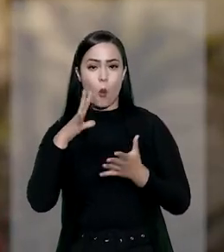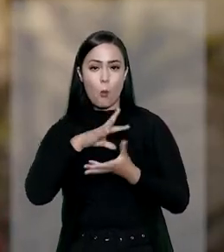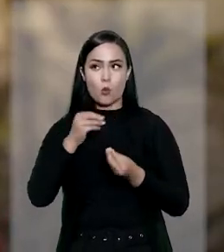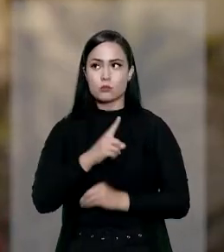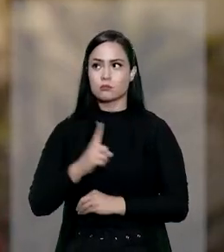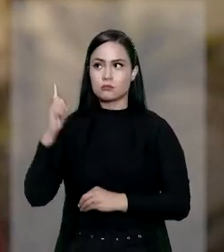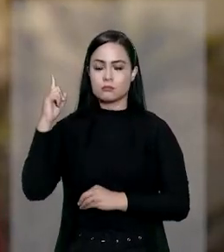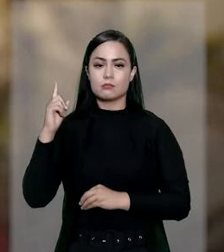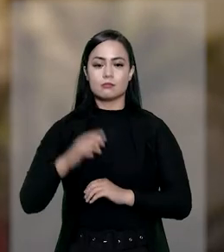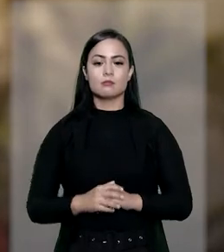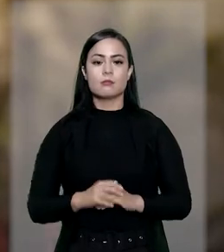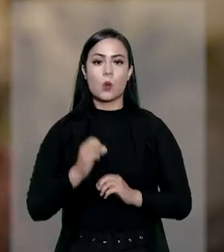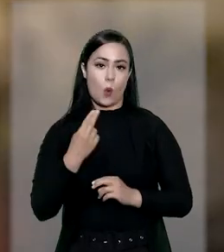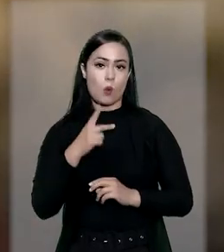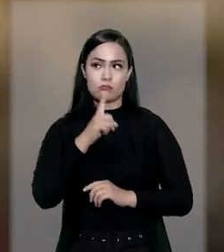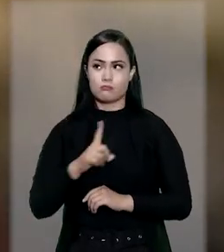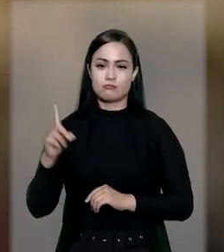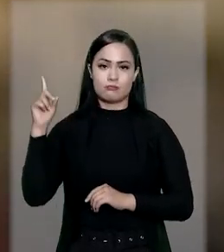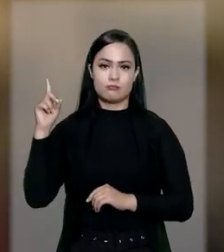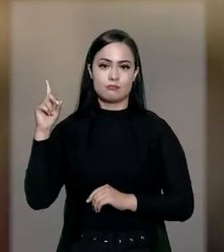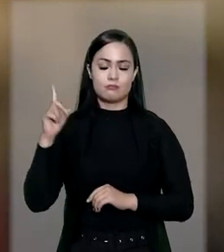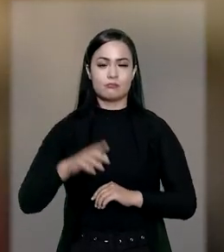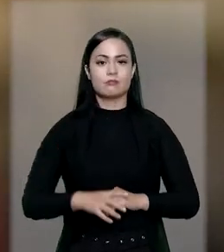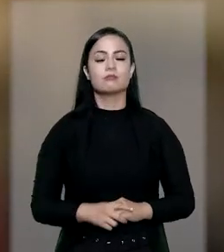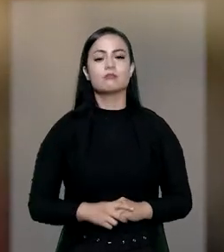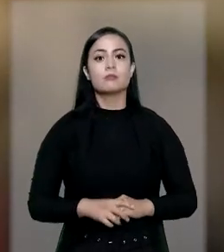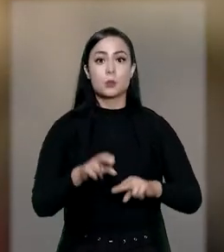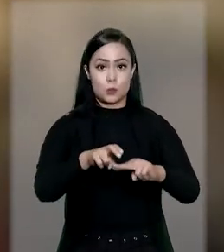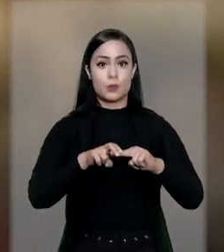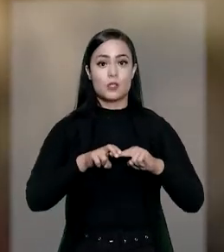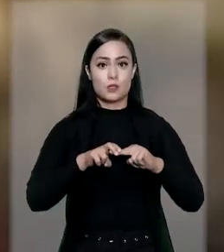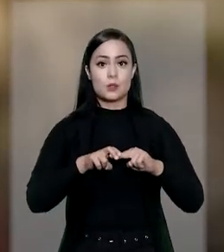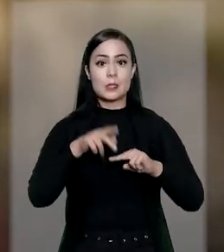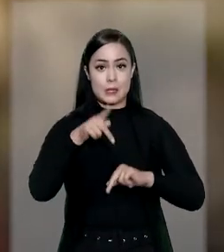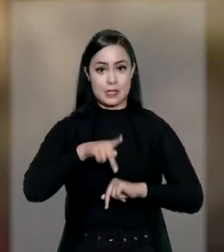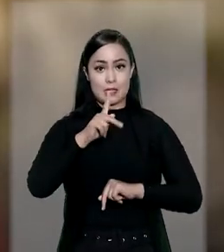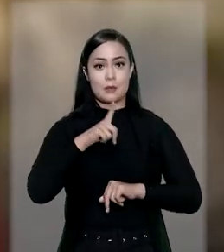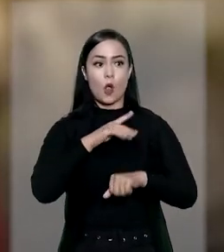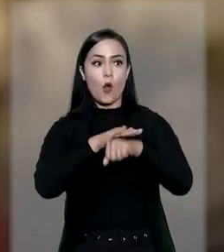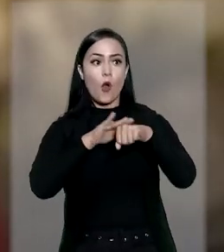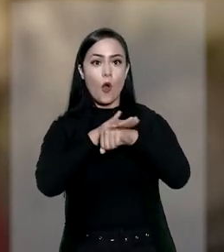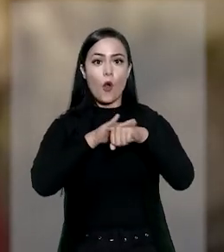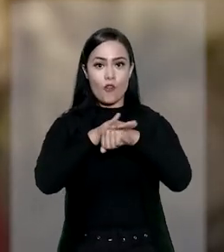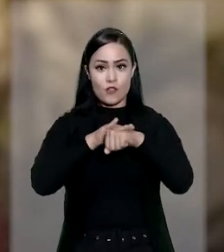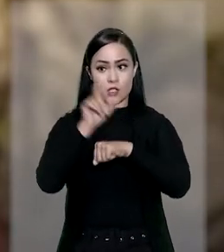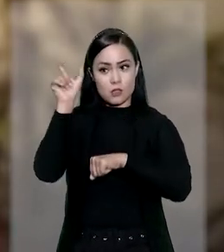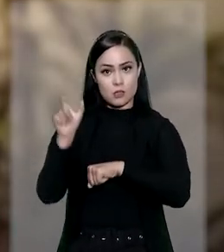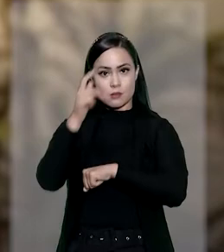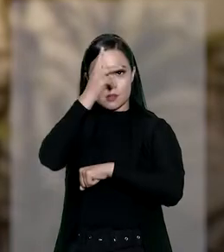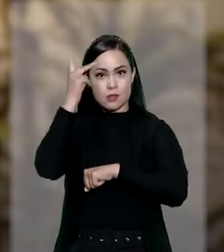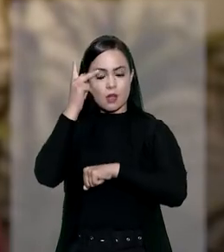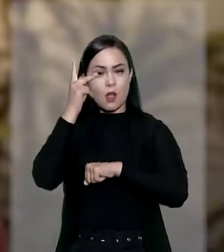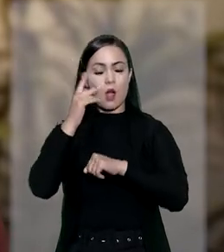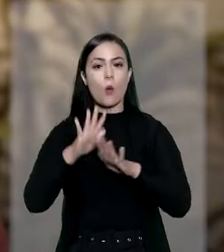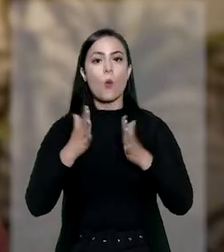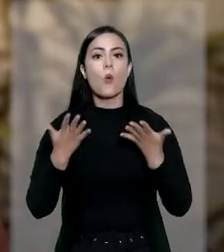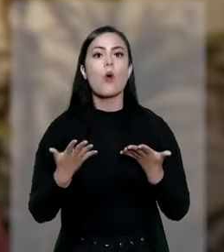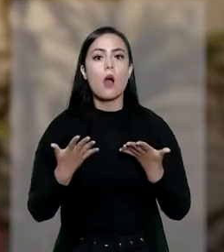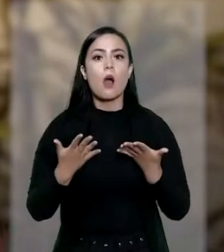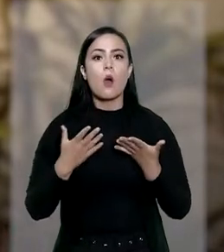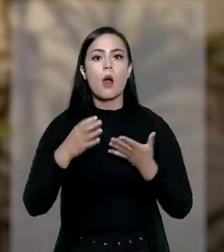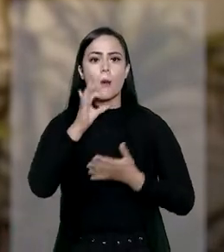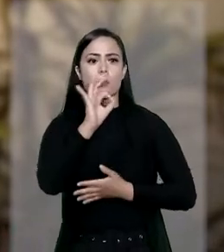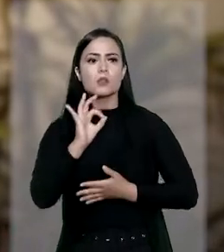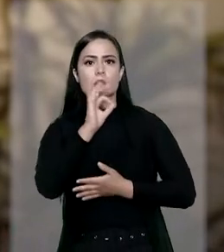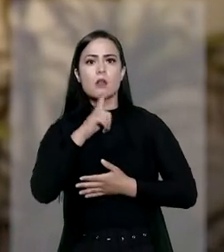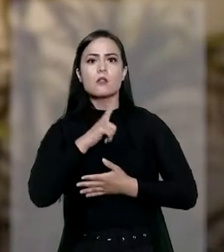assim ou assim. Por isso, sempre converse com ela para descobrir qual o grau de